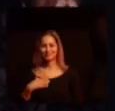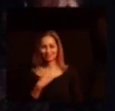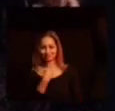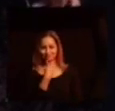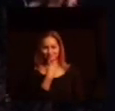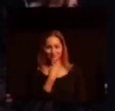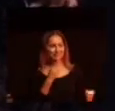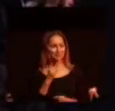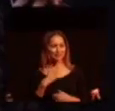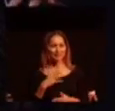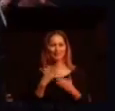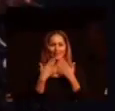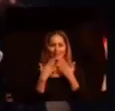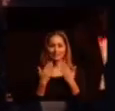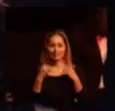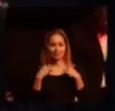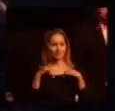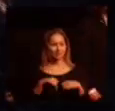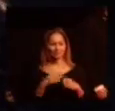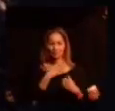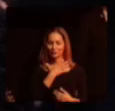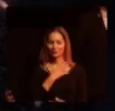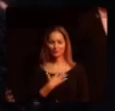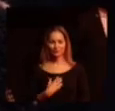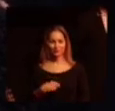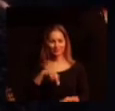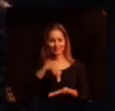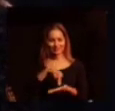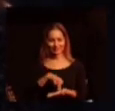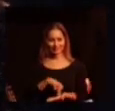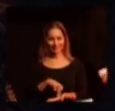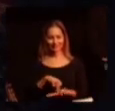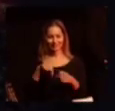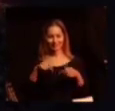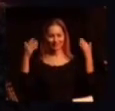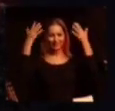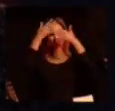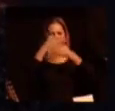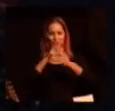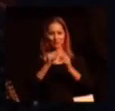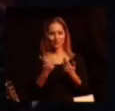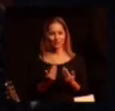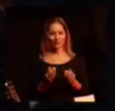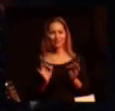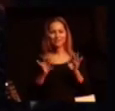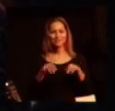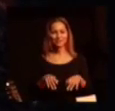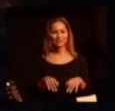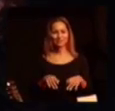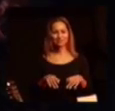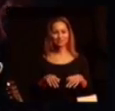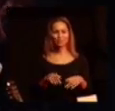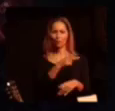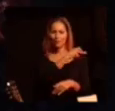e também quero agradecer, para mim foi um grande prazer estar aqui nesta noite, e vamos terminar com uma grande,